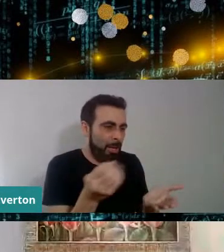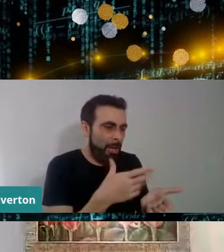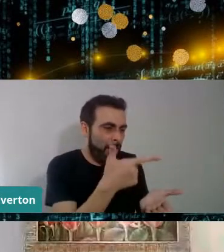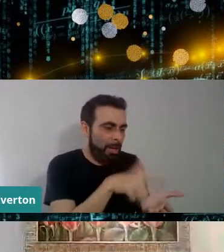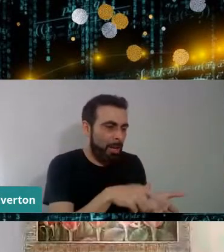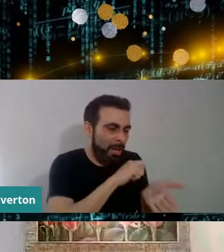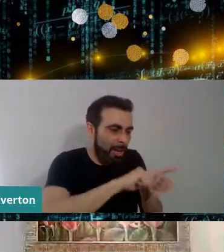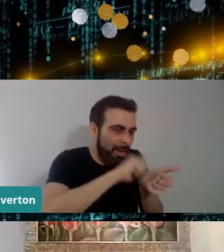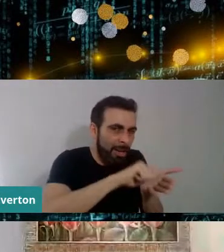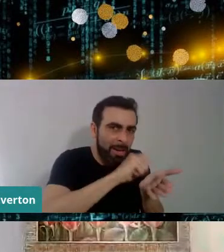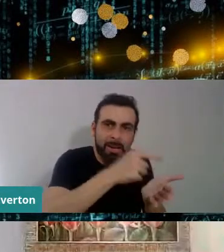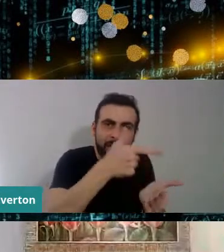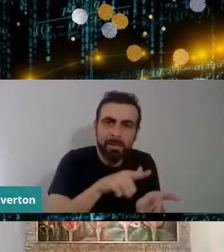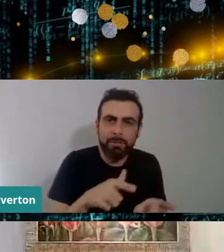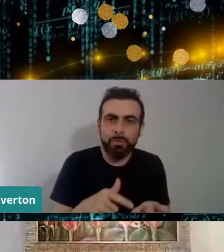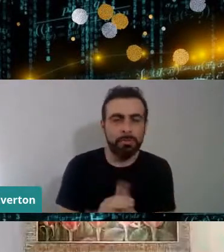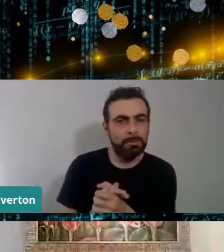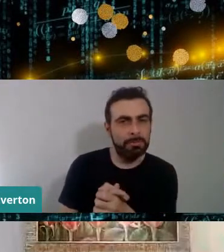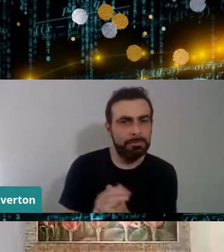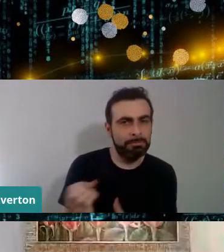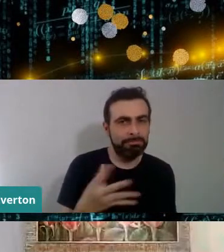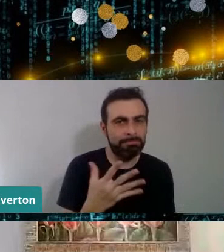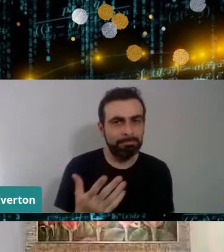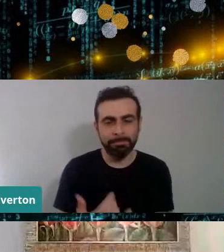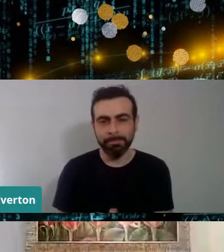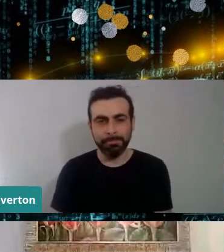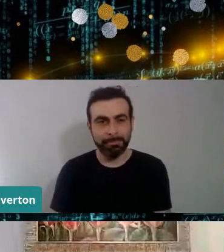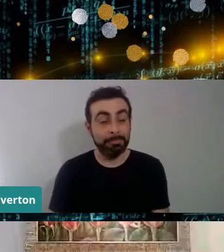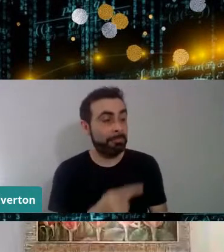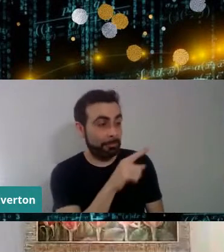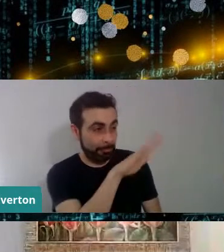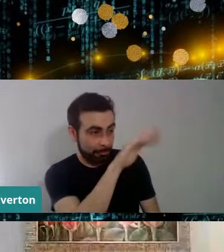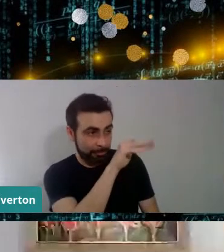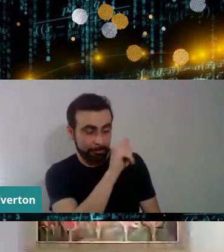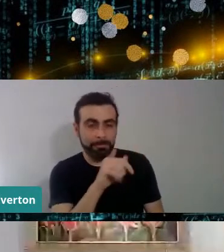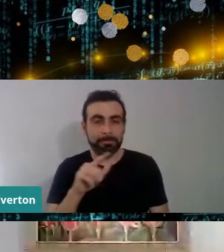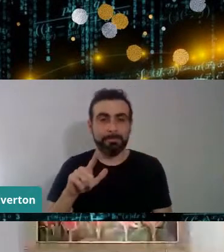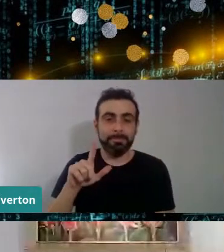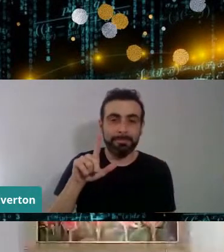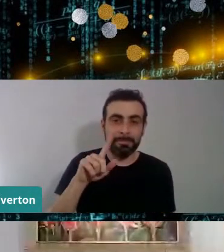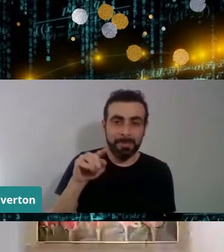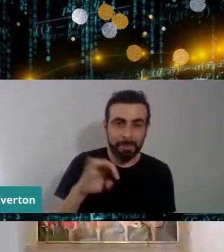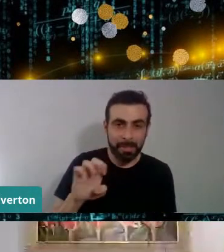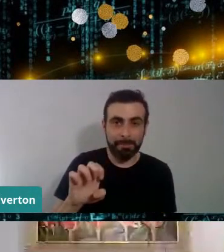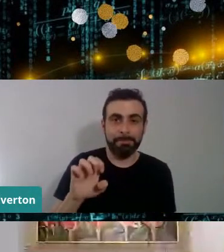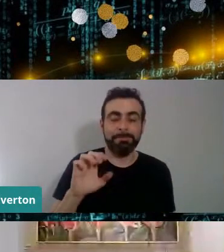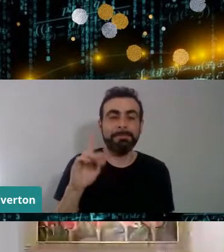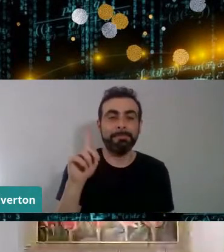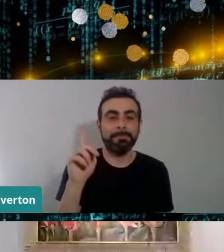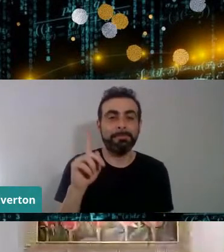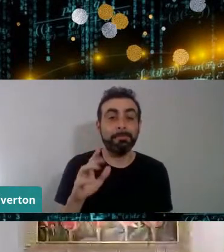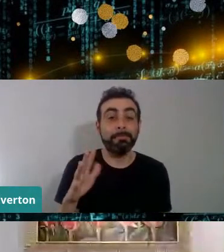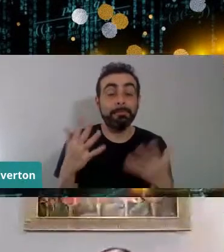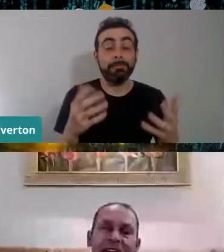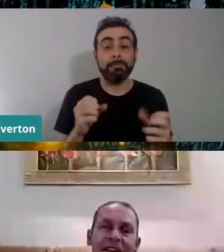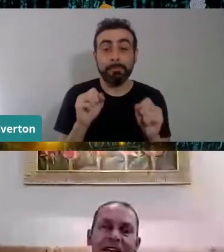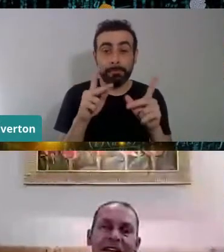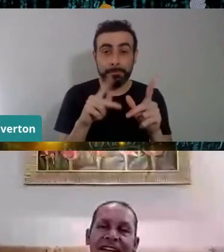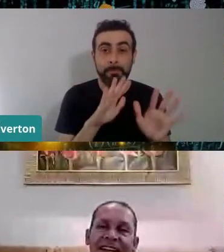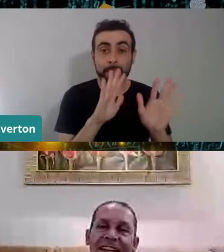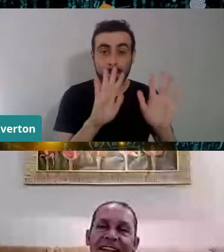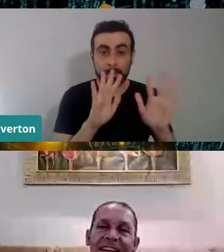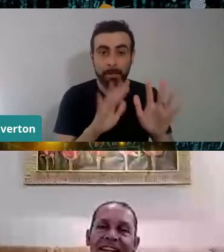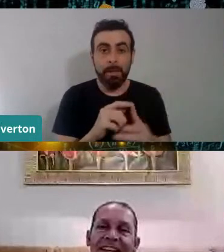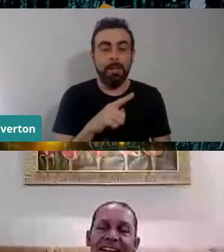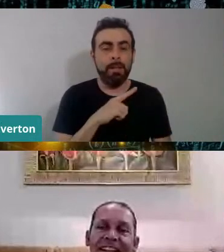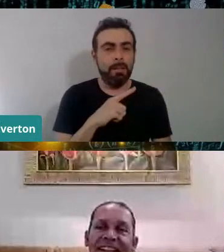o Deus? Ah, viu, José Carlos? José Carlos? Oi. Viu?